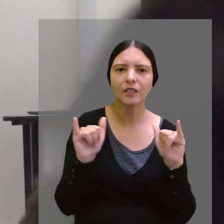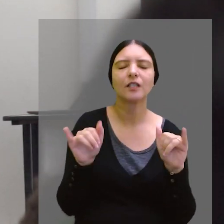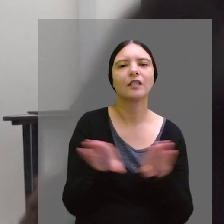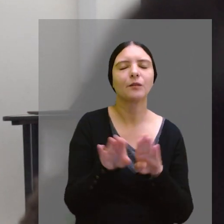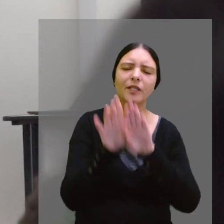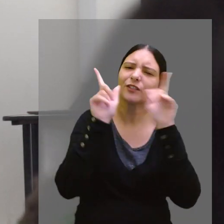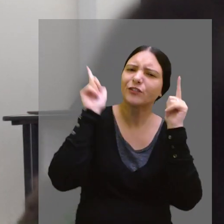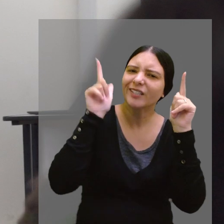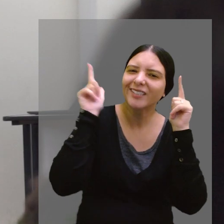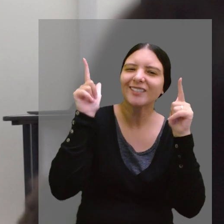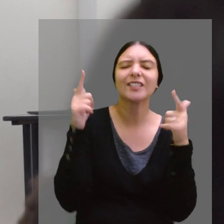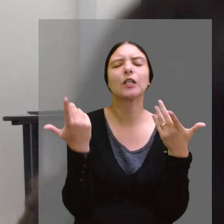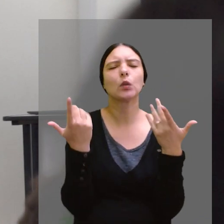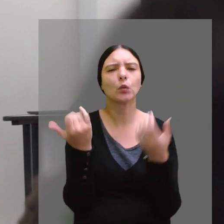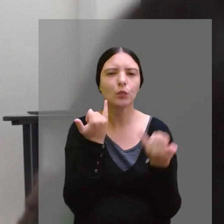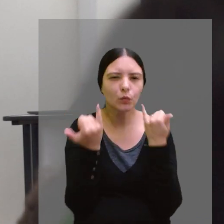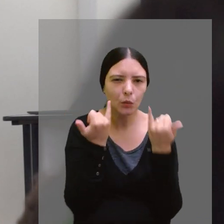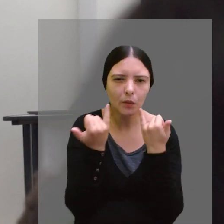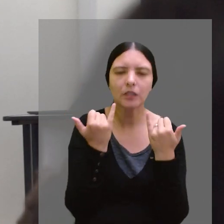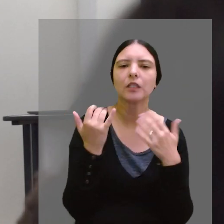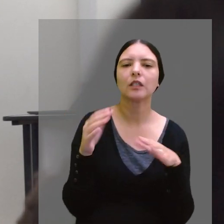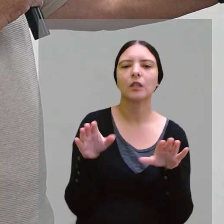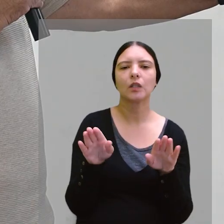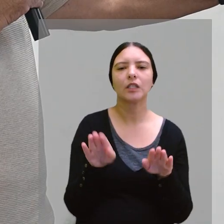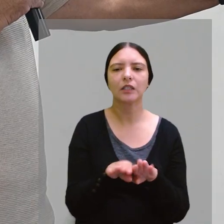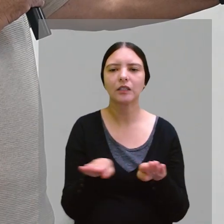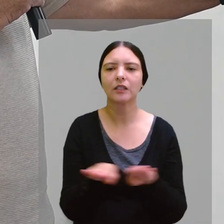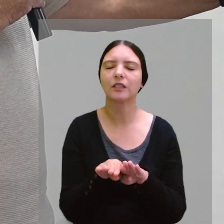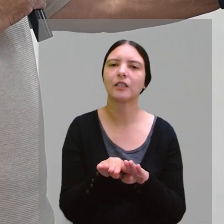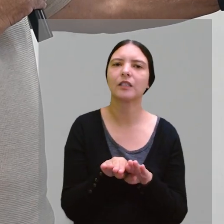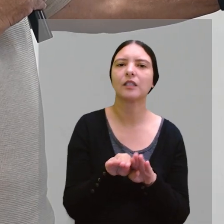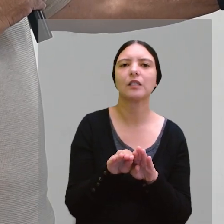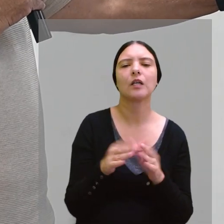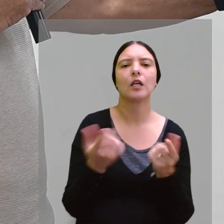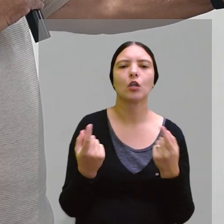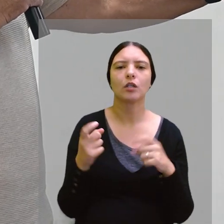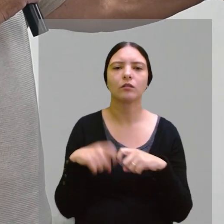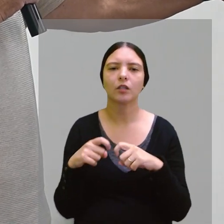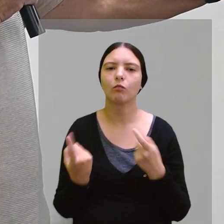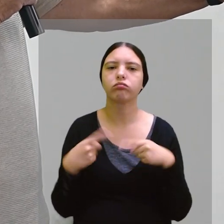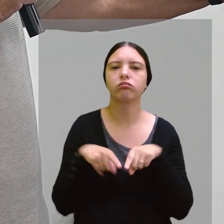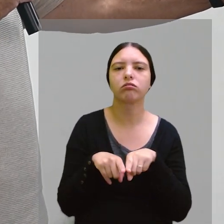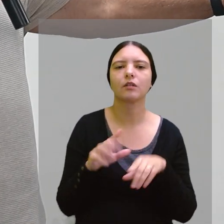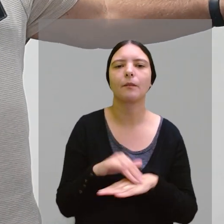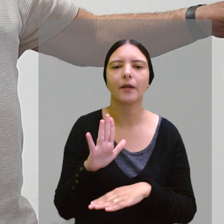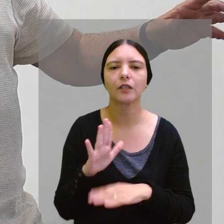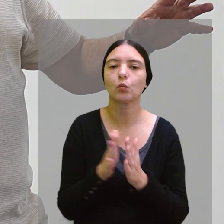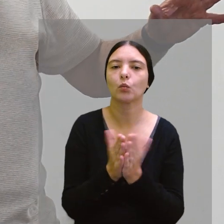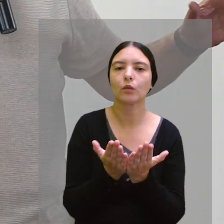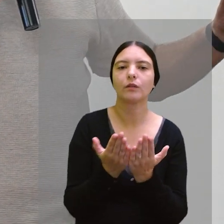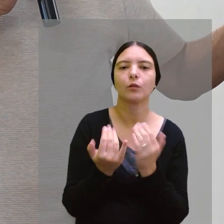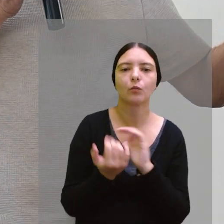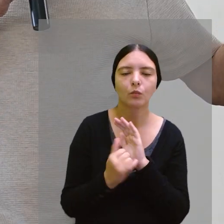entretenimento, diversão, informação, aumenta a possibilidade de conseguir parceiros sexuais. Um livro